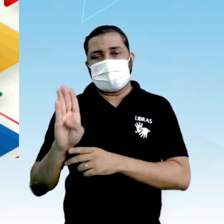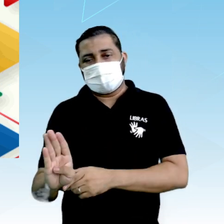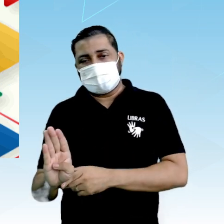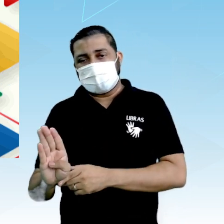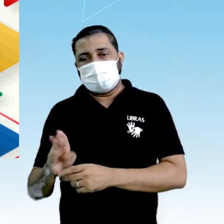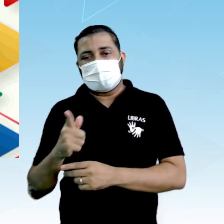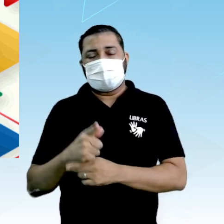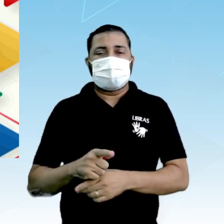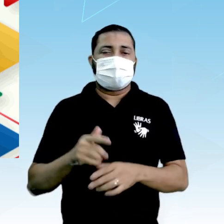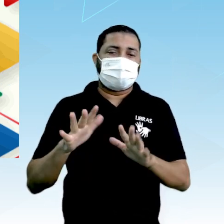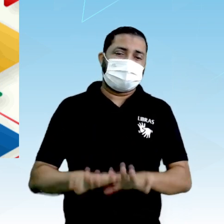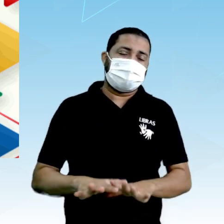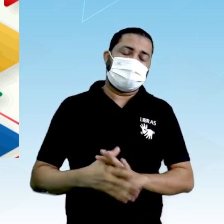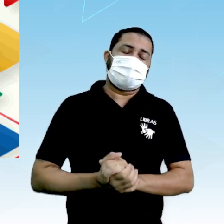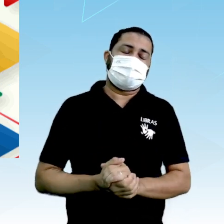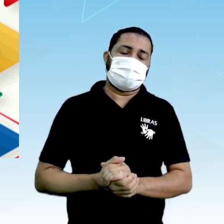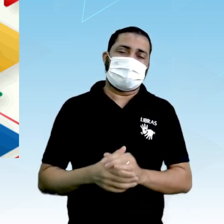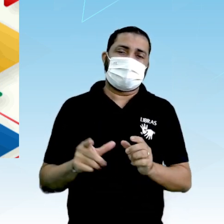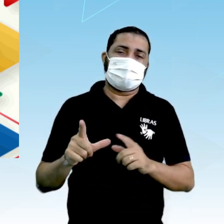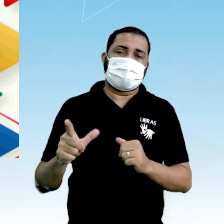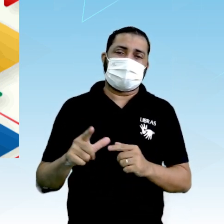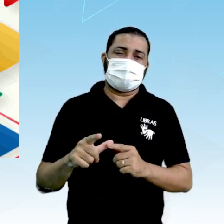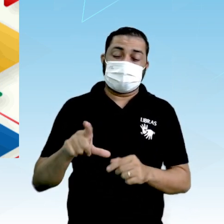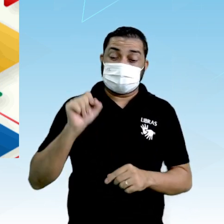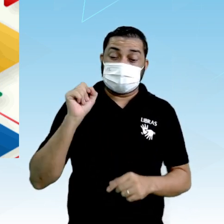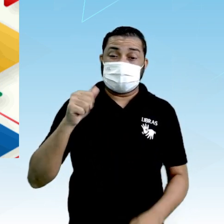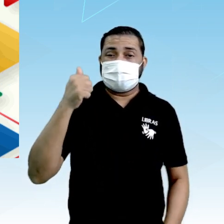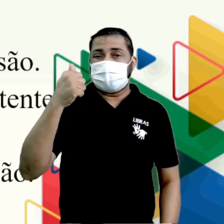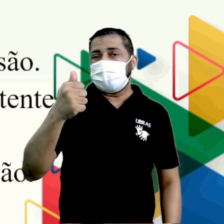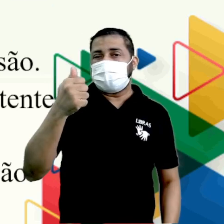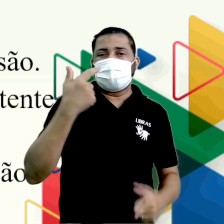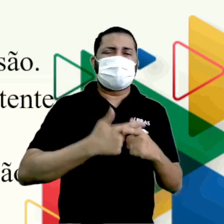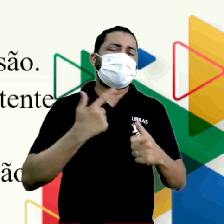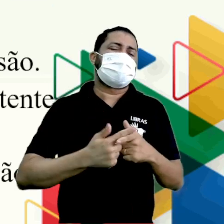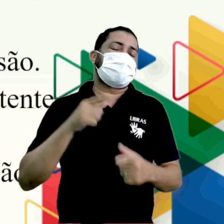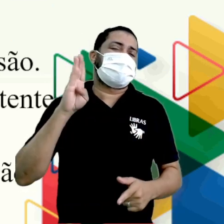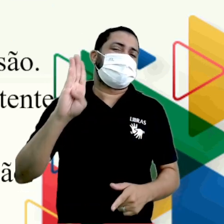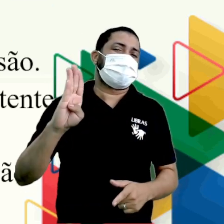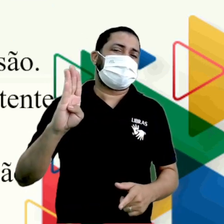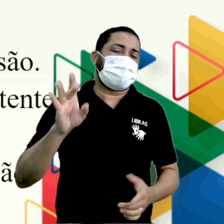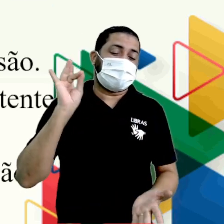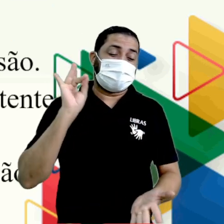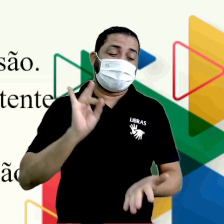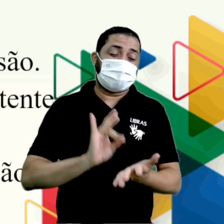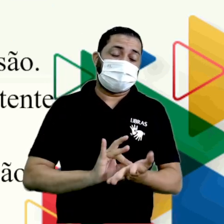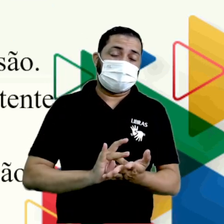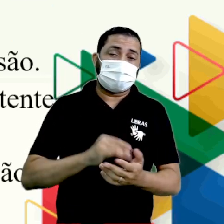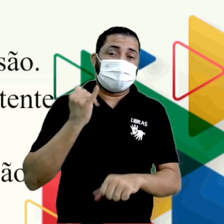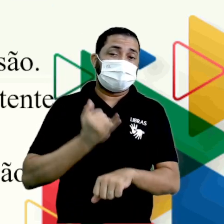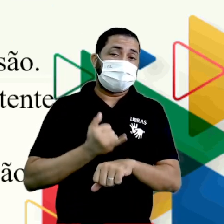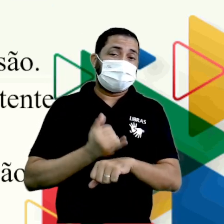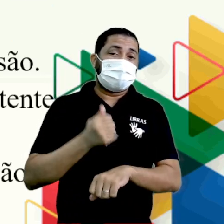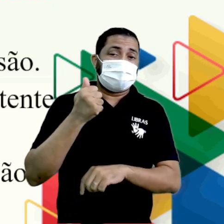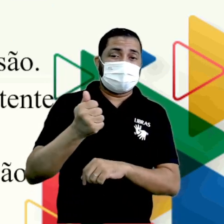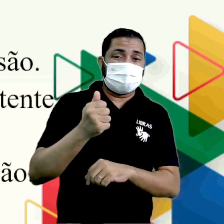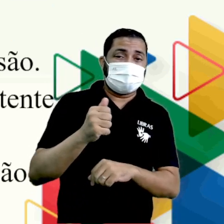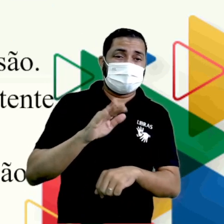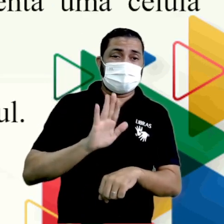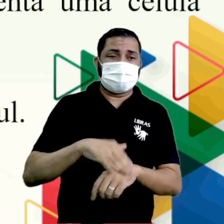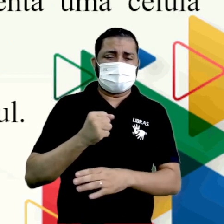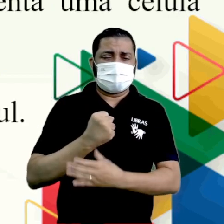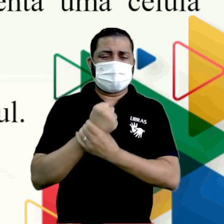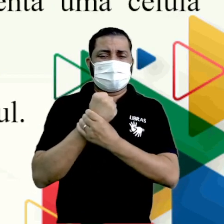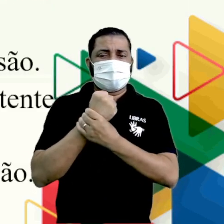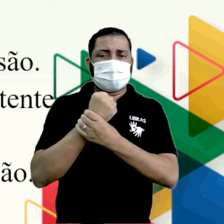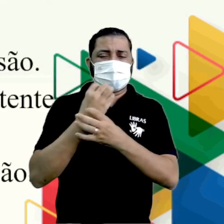gente acaba ficando aí com a letra A, porque a letra B vai afirmar que o metal A é mais